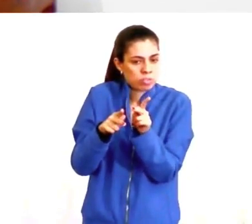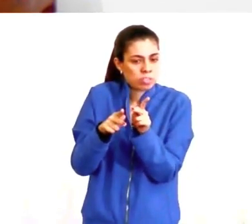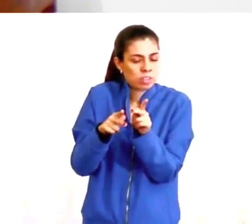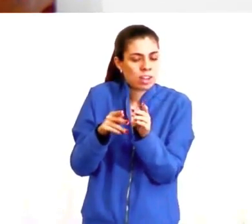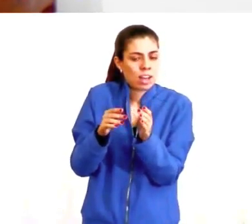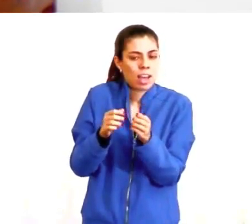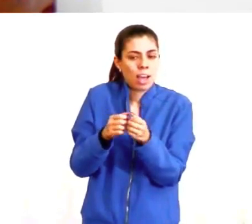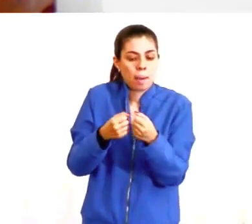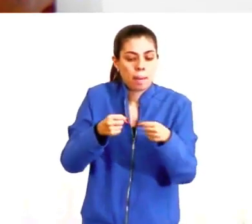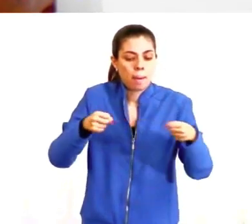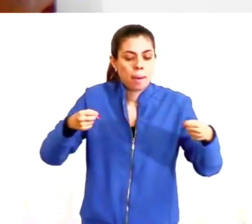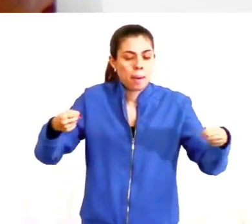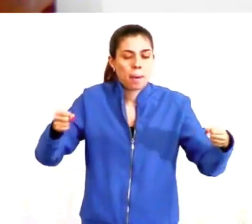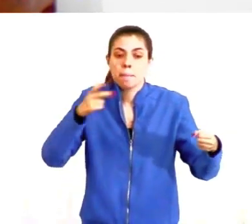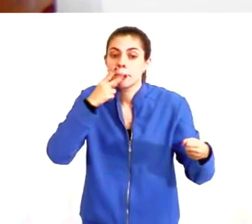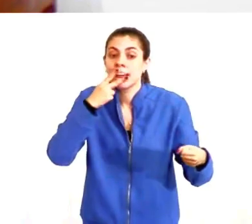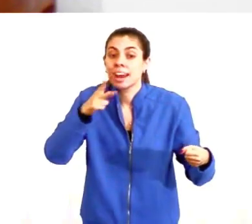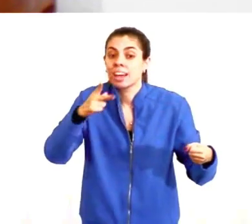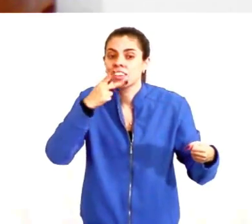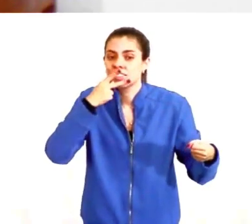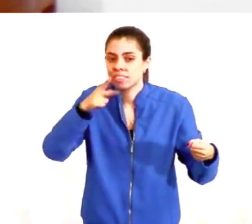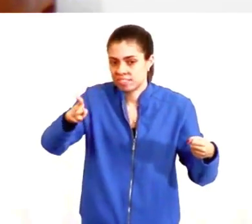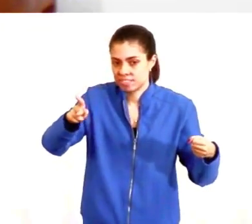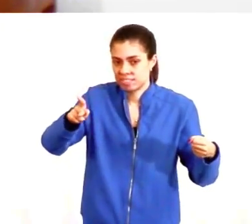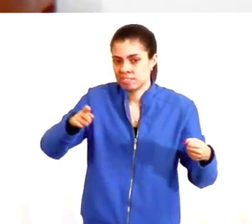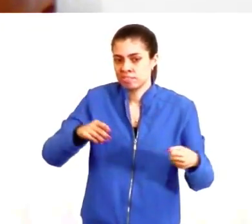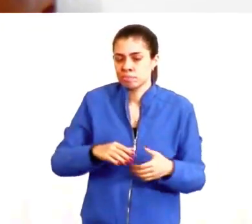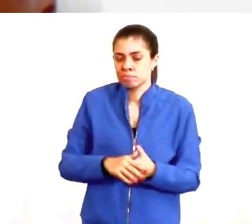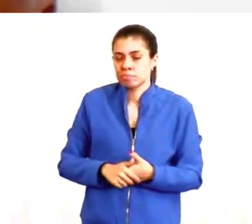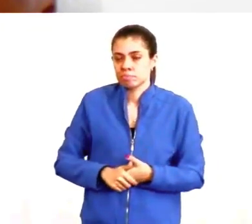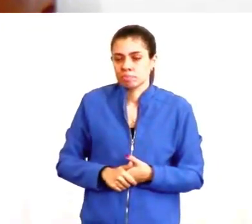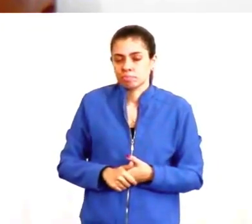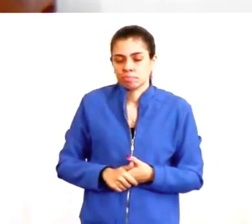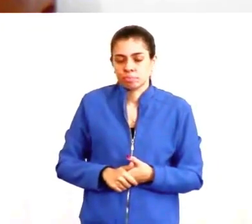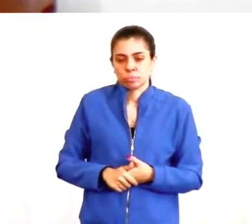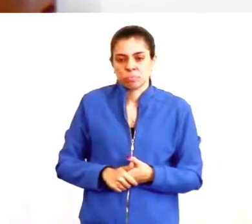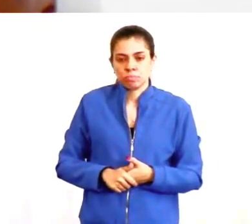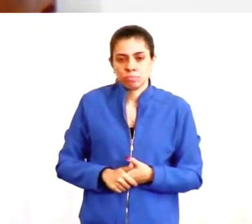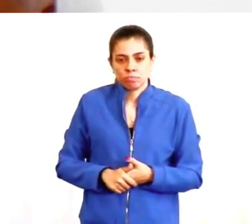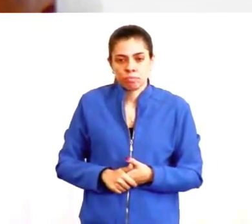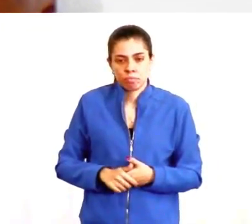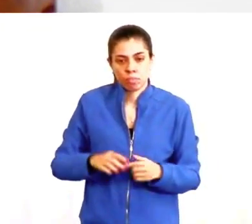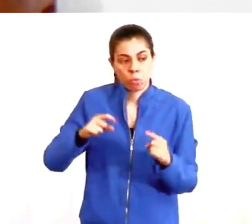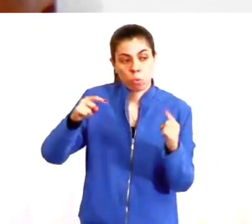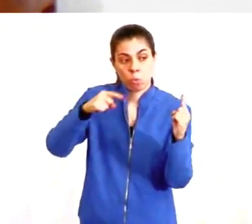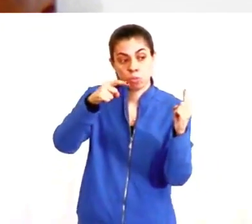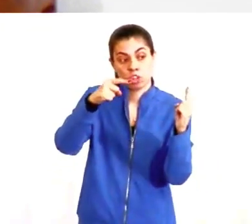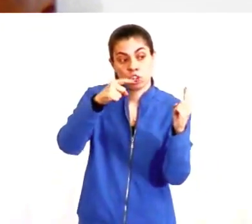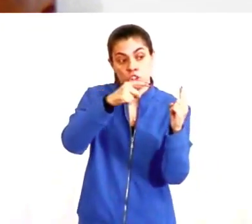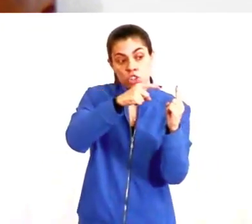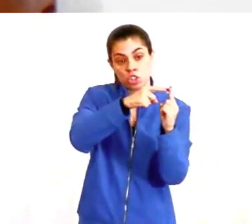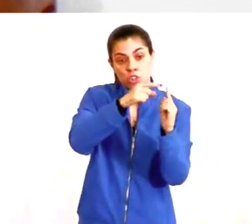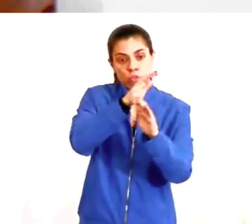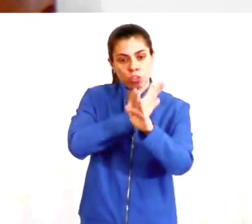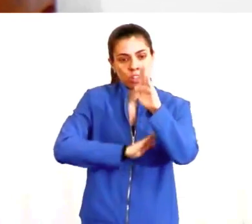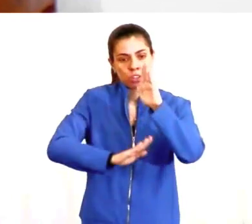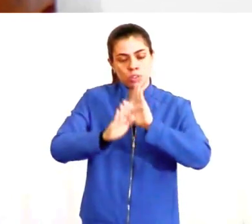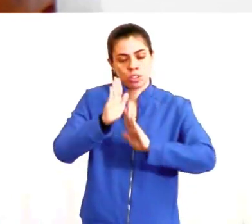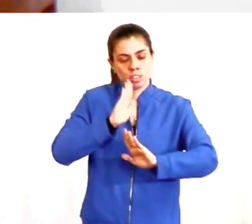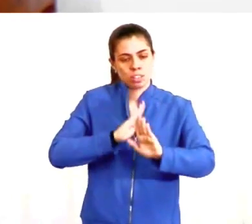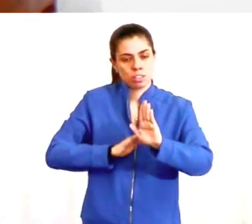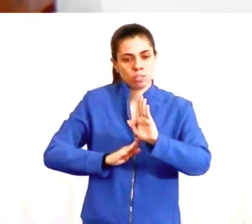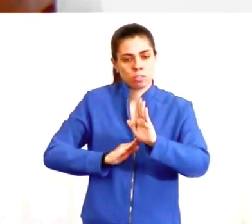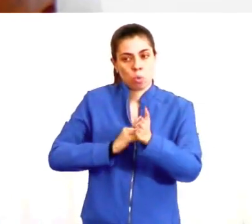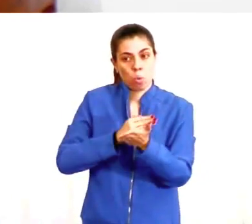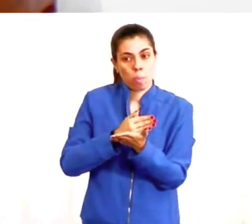o alimento. E então a cátedra de Moisés, o centro da adoração pela liturgia sinagogal,